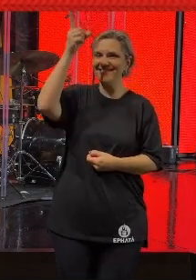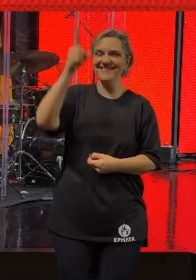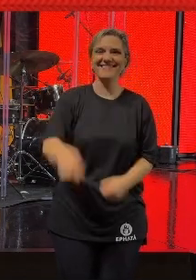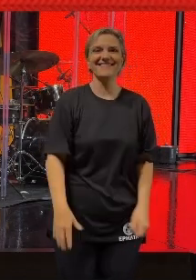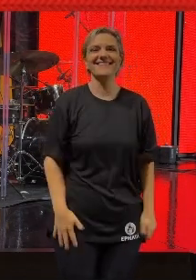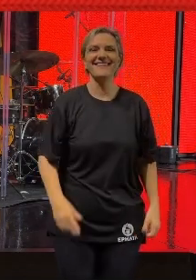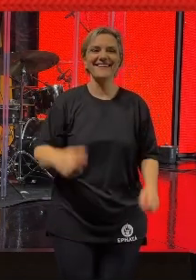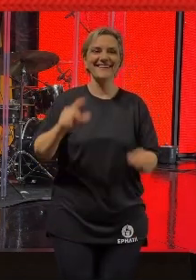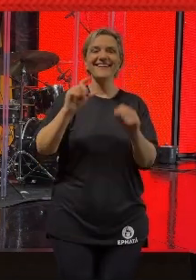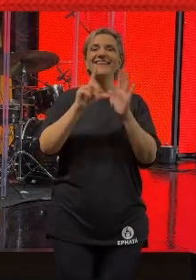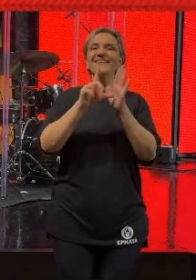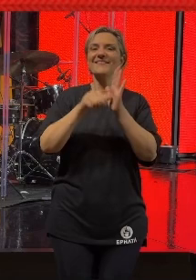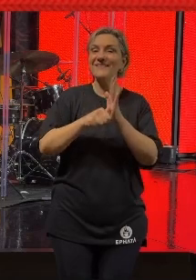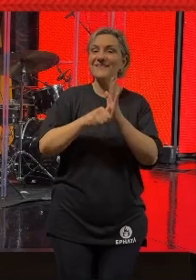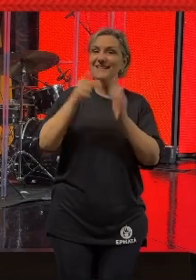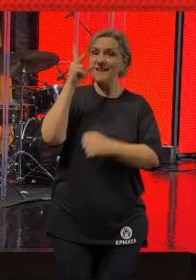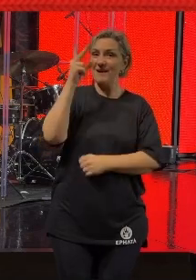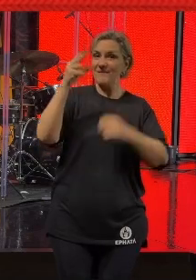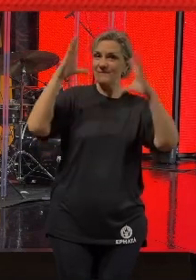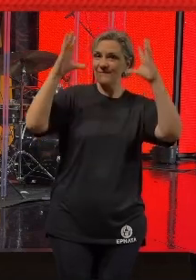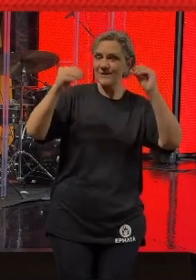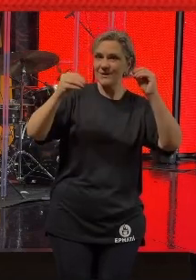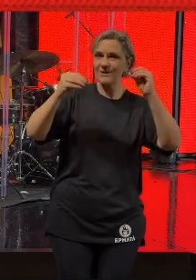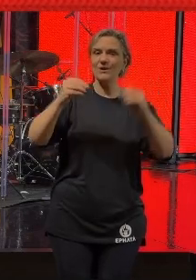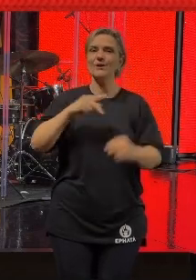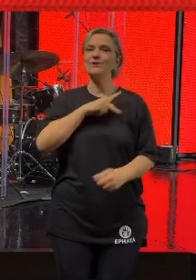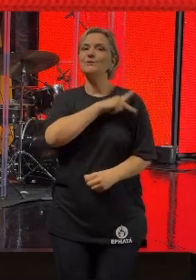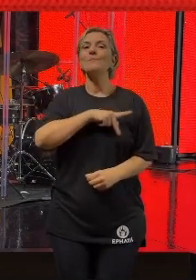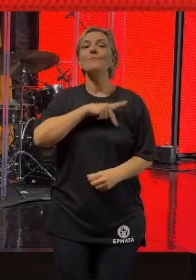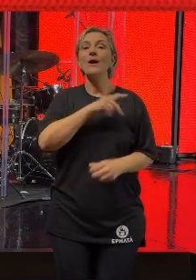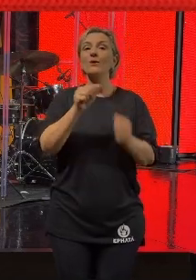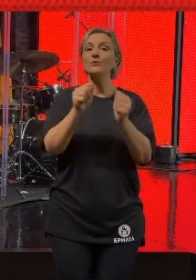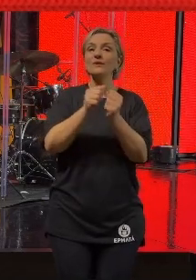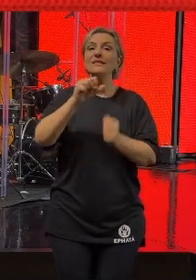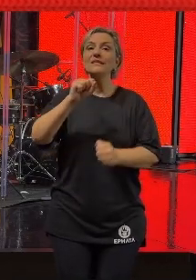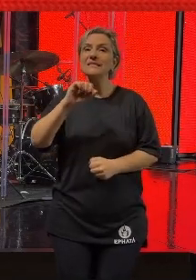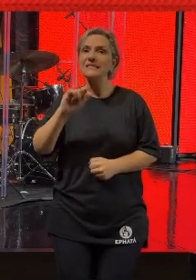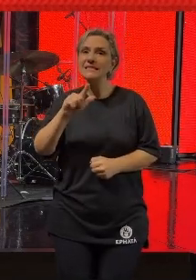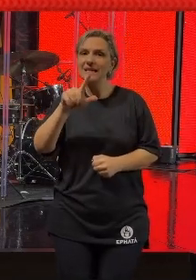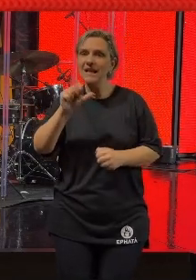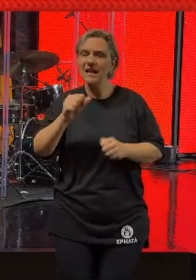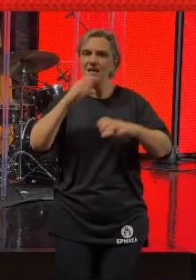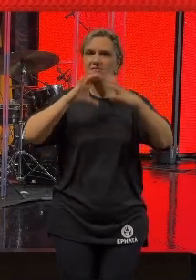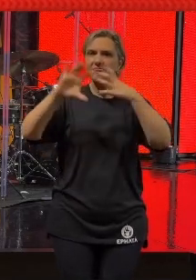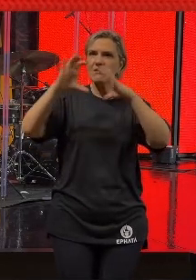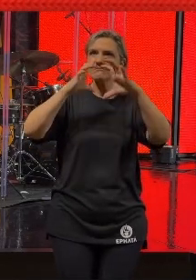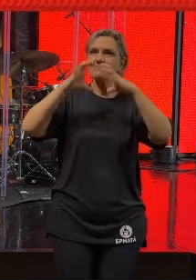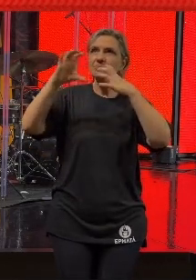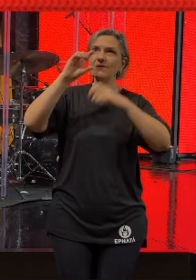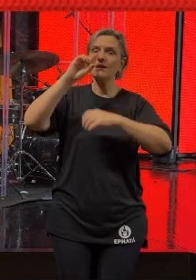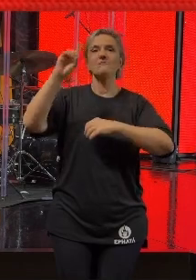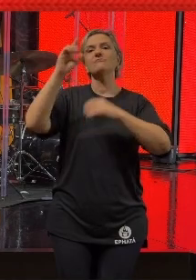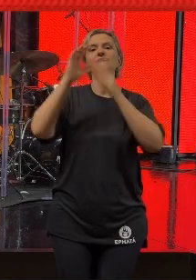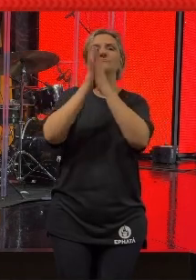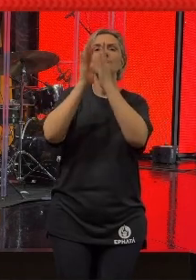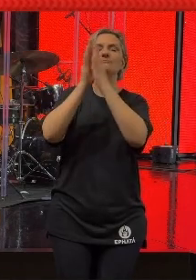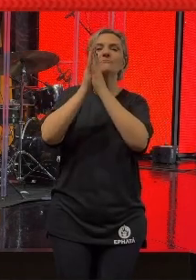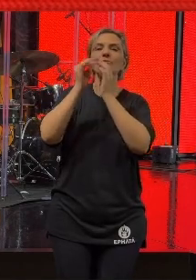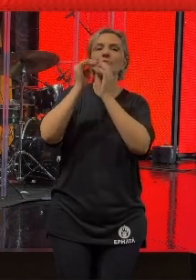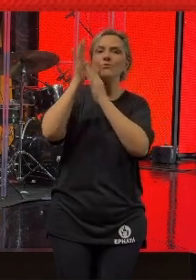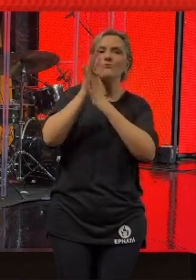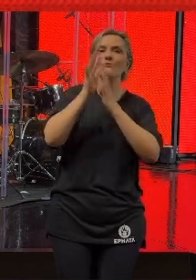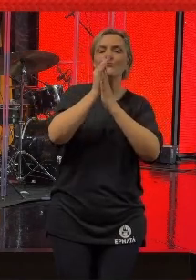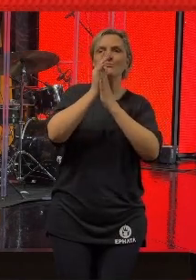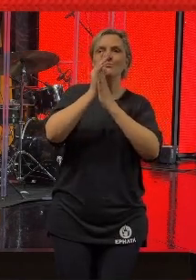Por volta da meia-noite, Paulo e Silas oravam e cantavam louvores a Deus. Na prisão